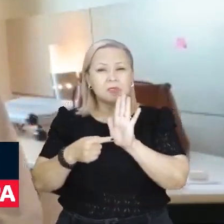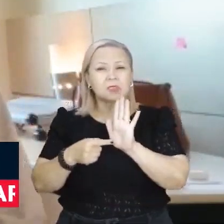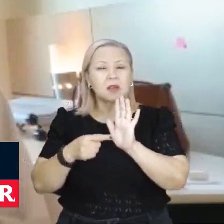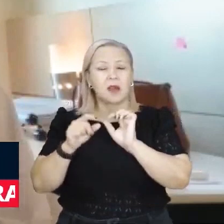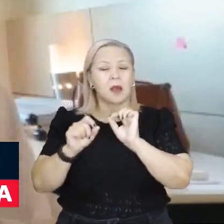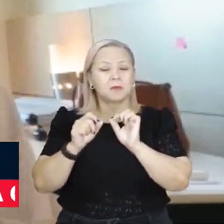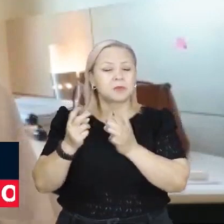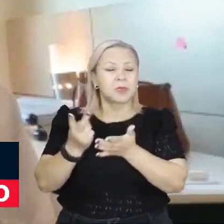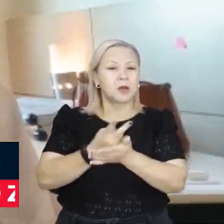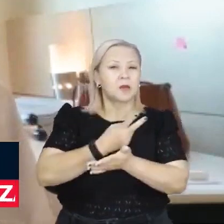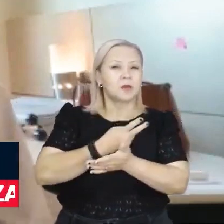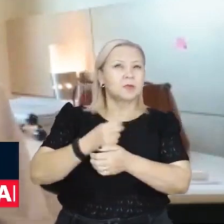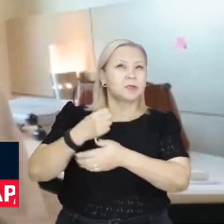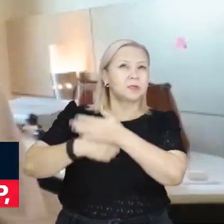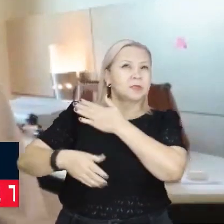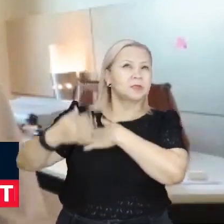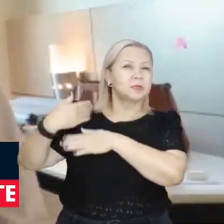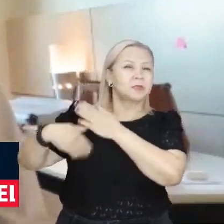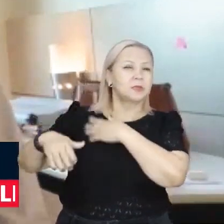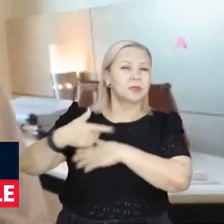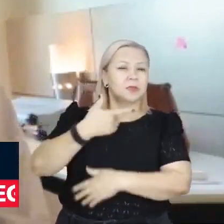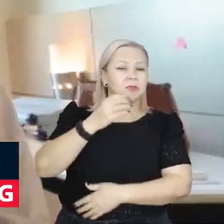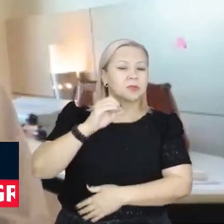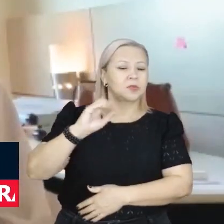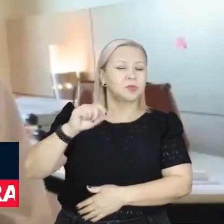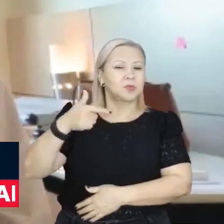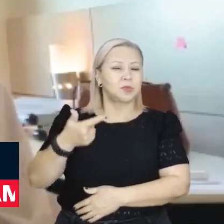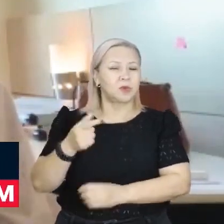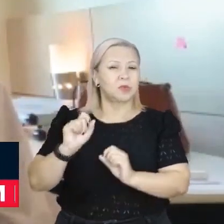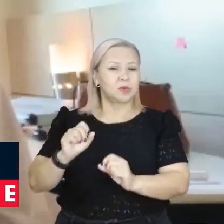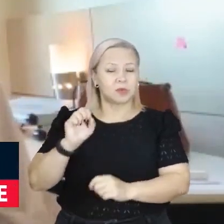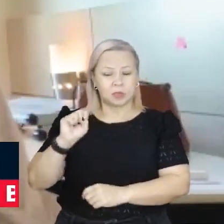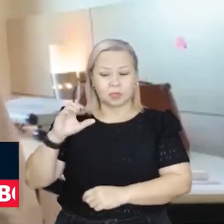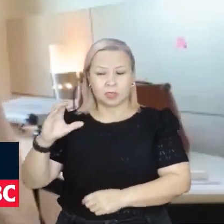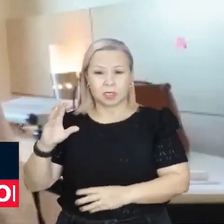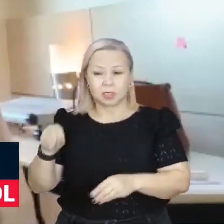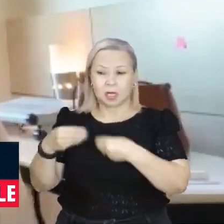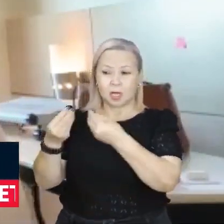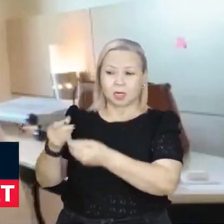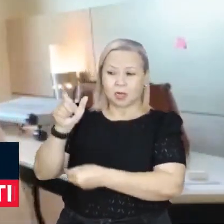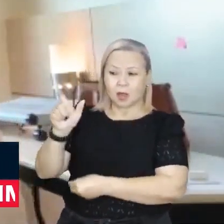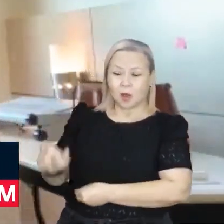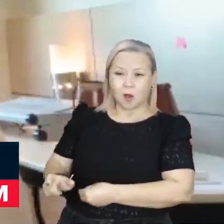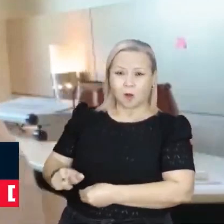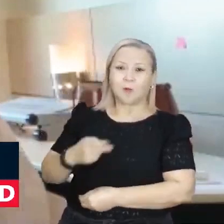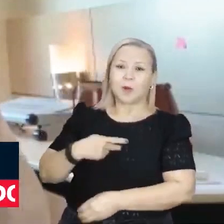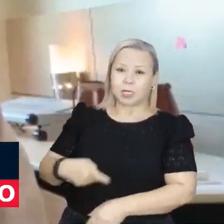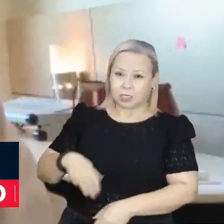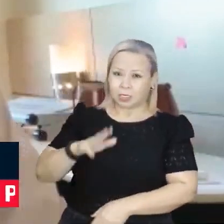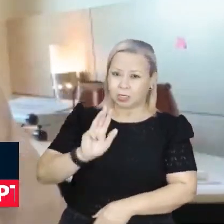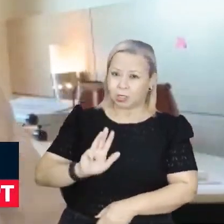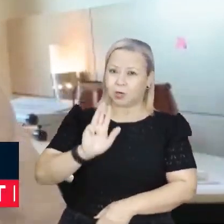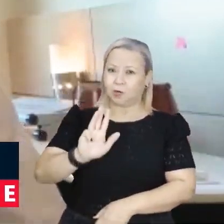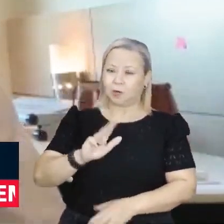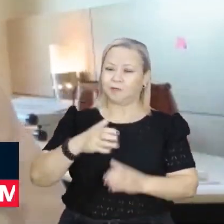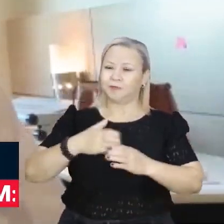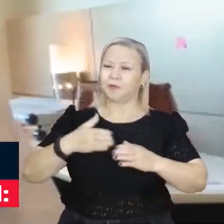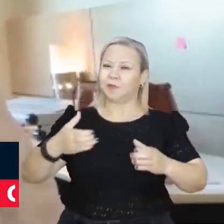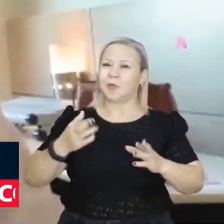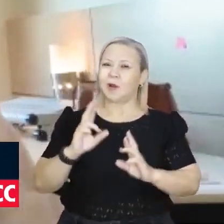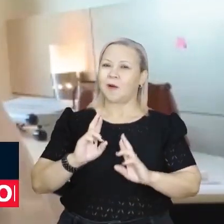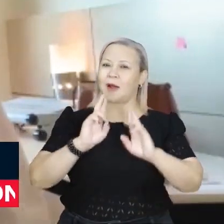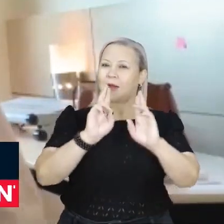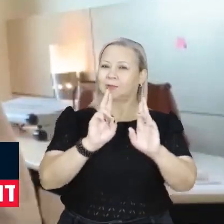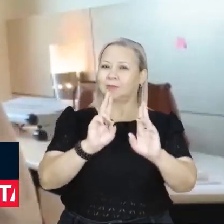ocorreu em 2002, quando Santa Catarina deu ao presidente Lula o maior resultado